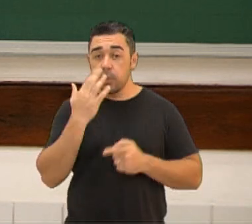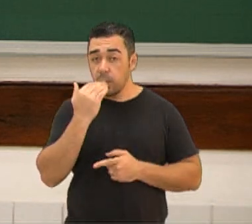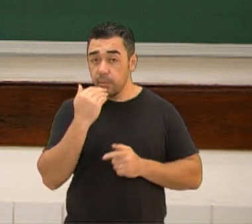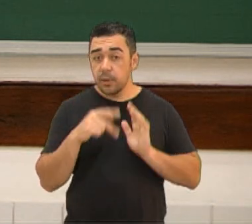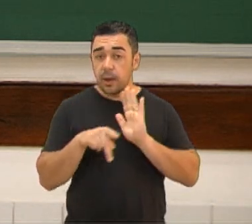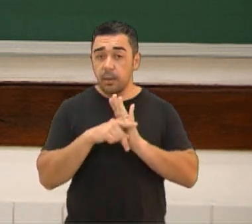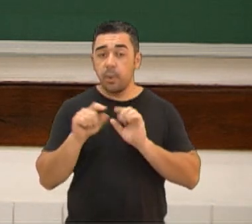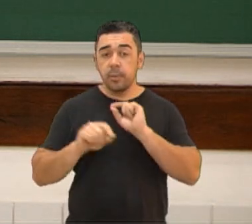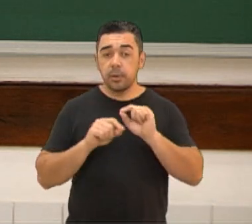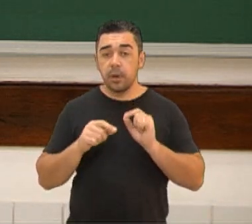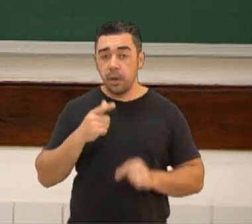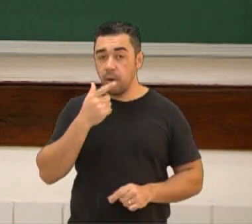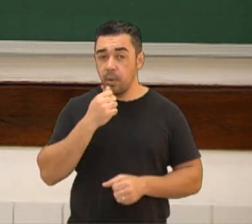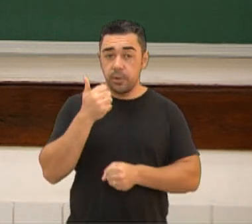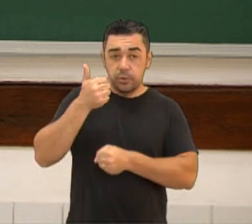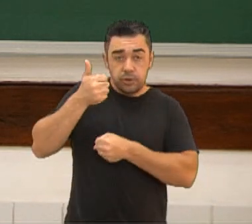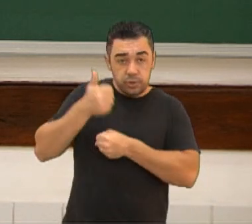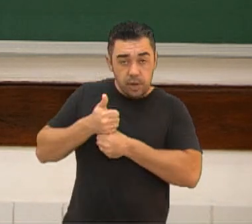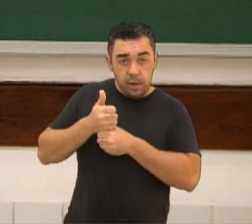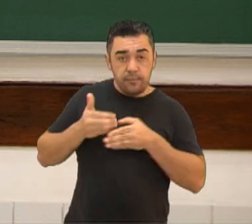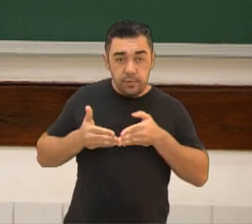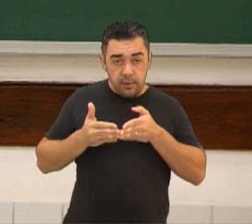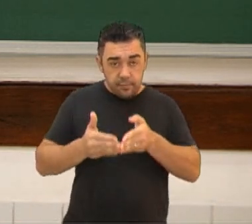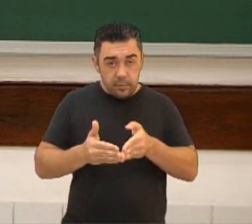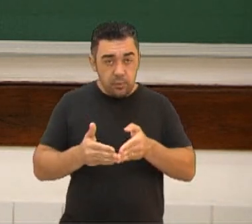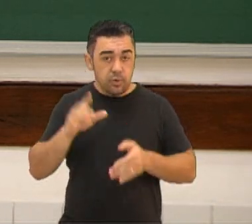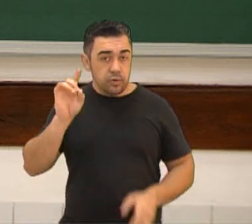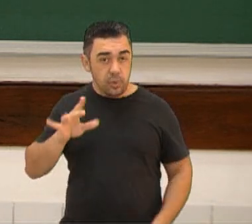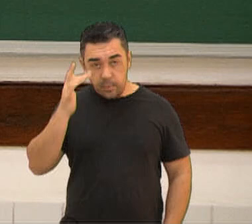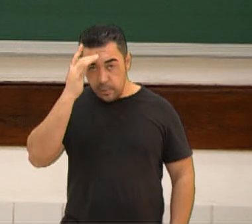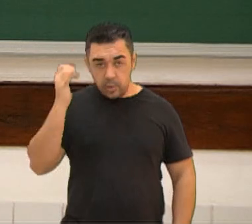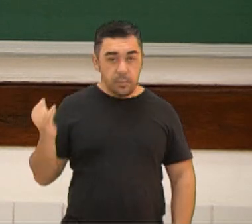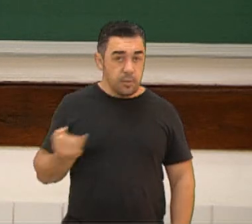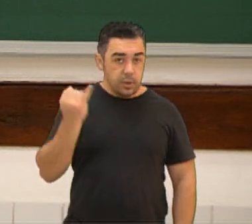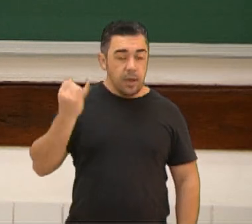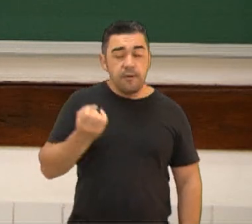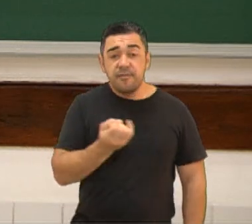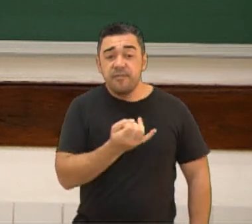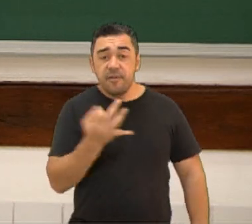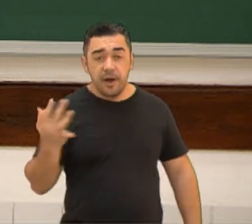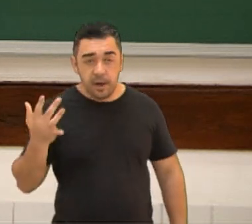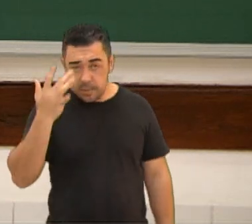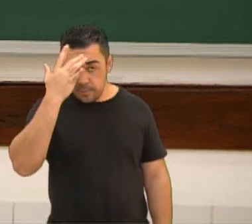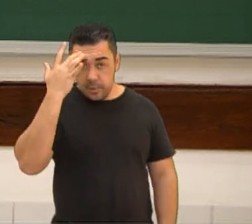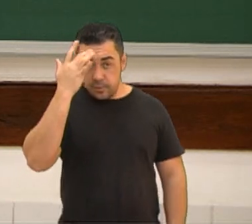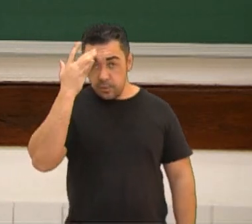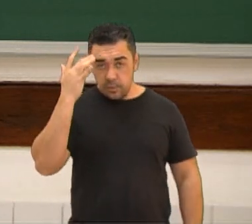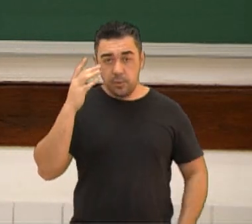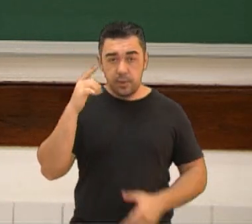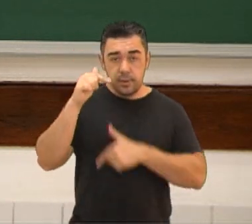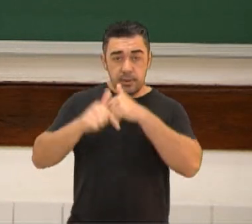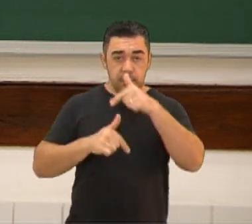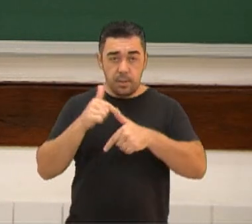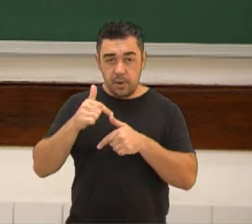para o capitão, para as pessoas mais importantes do navio. Muitos desses marujos,